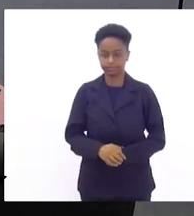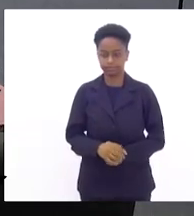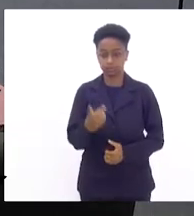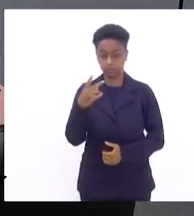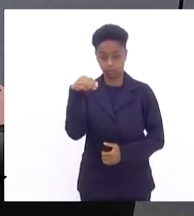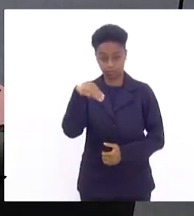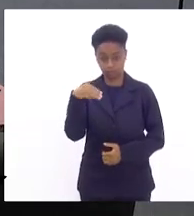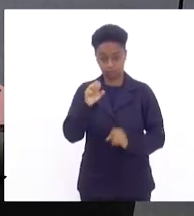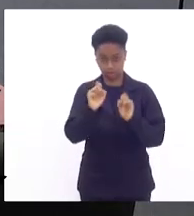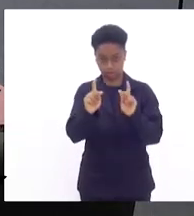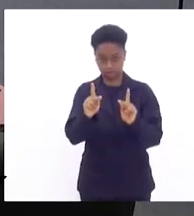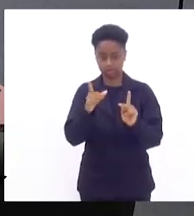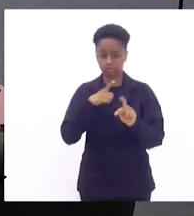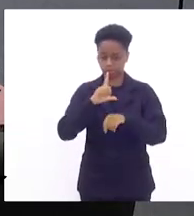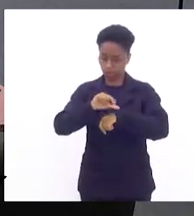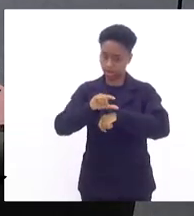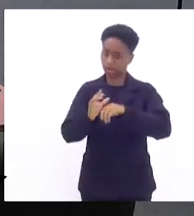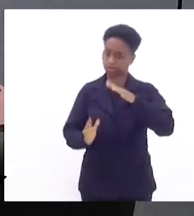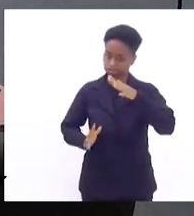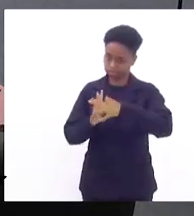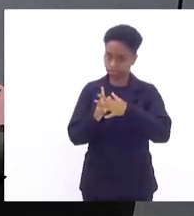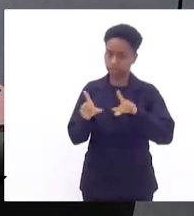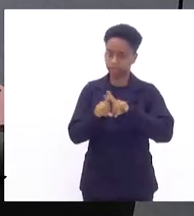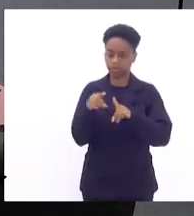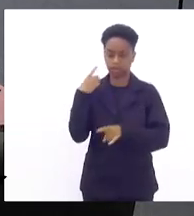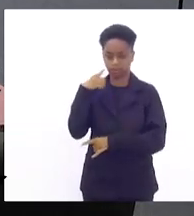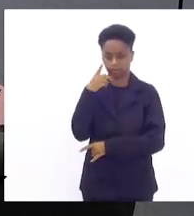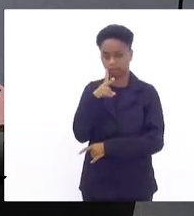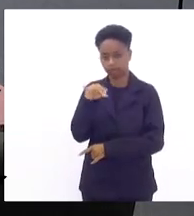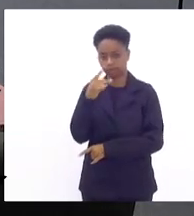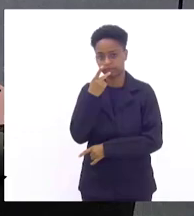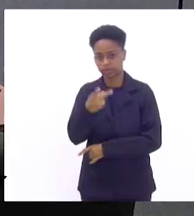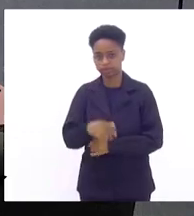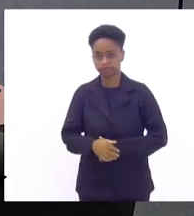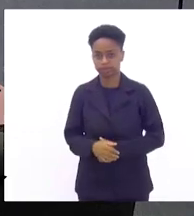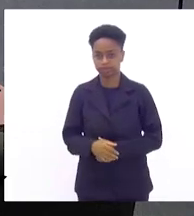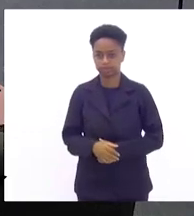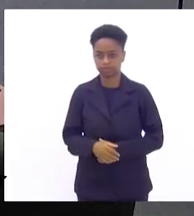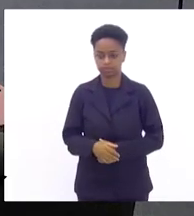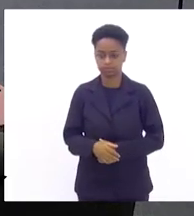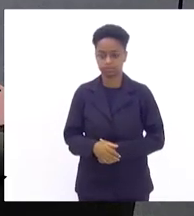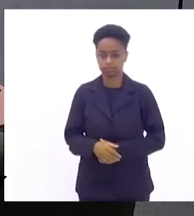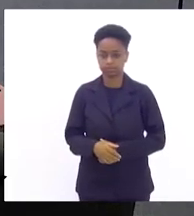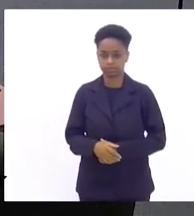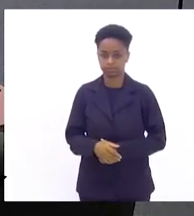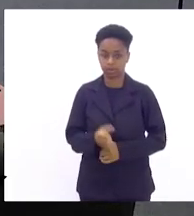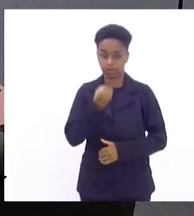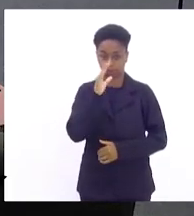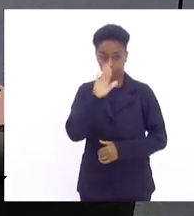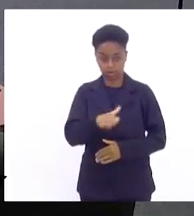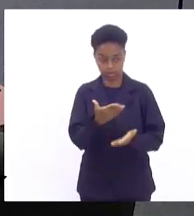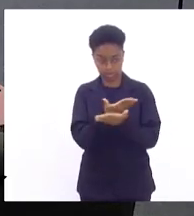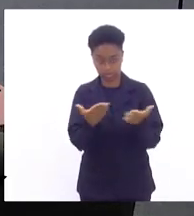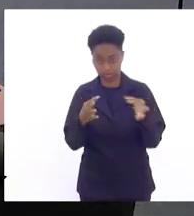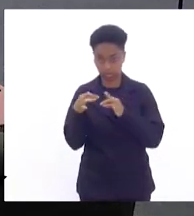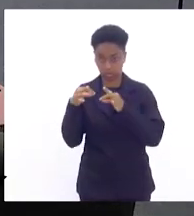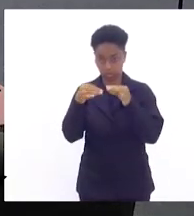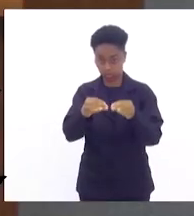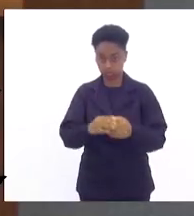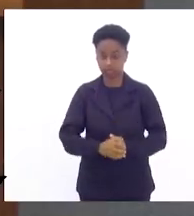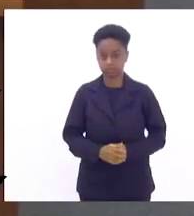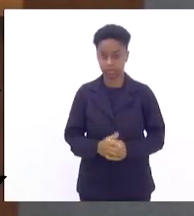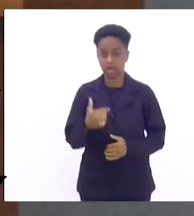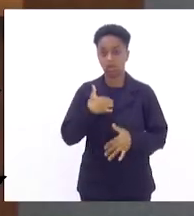2 minutos, hein, Alexandre? Estamos em cima do horário. Os deputados vão falar também. Vai encerrar. Alô? Boa tarde a todos,